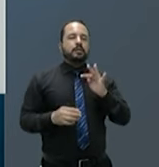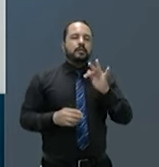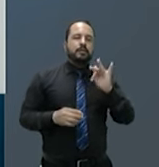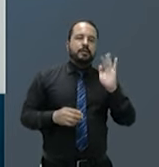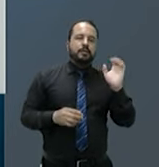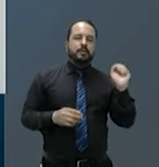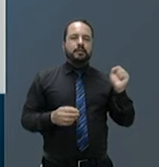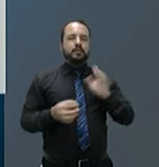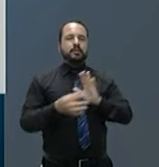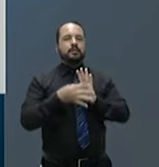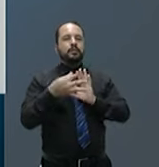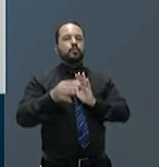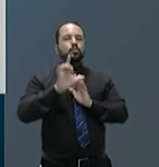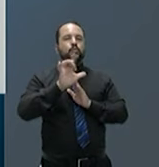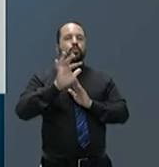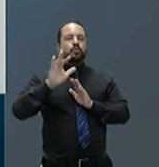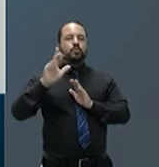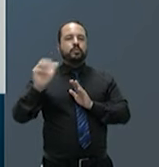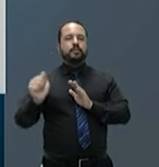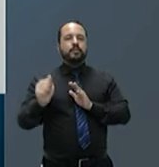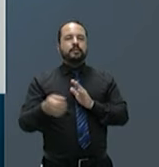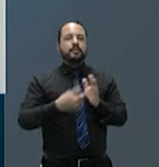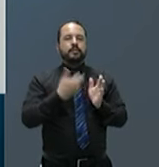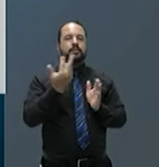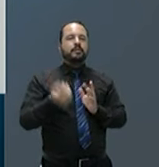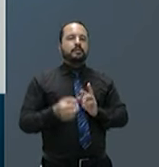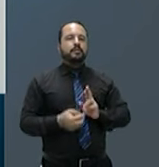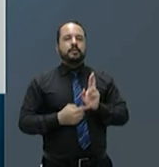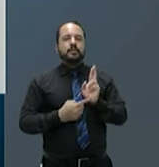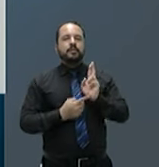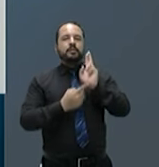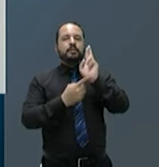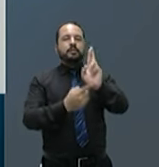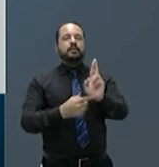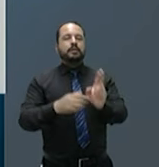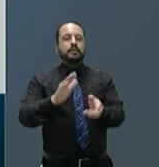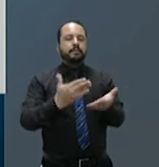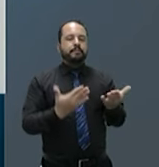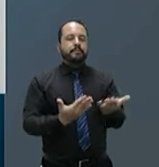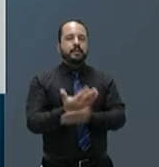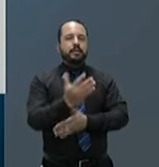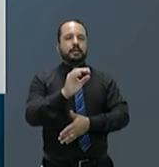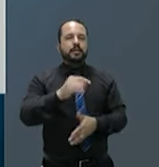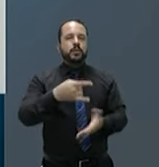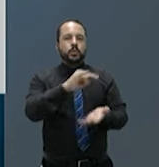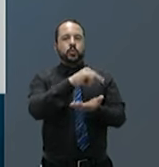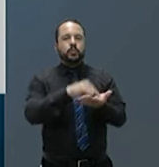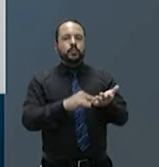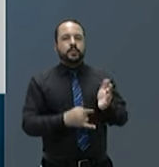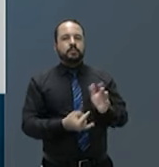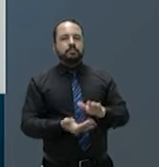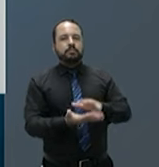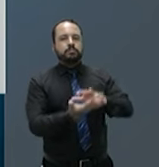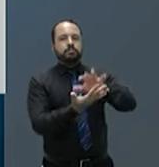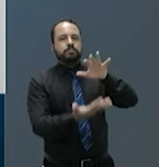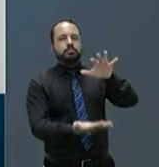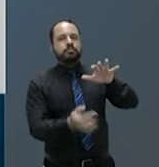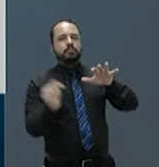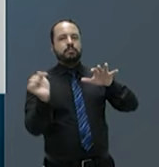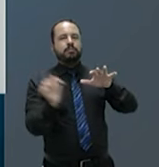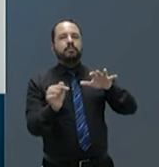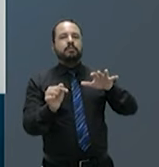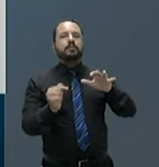em Luxemburgo e se fez representar nos autos desta homologação, apresentando contestação que sequer deveria ser